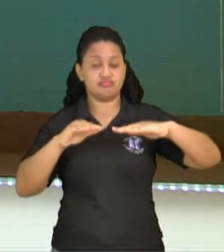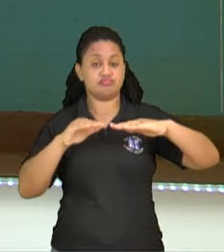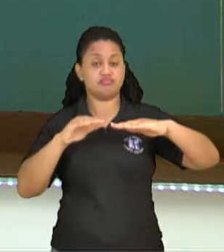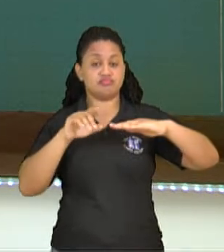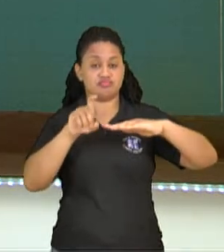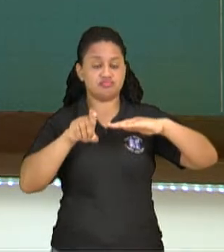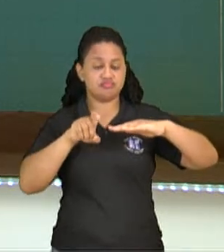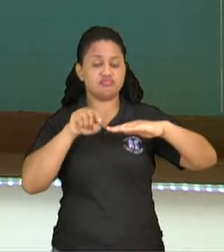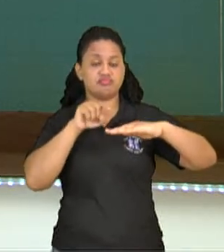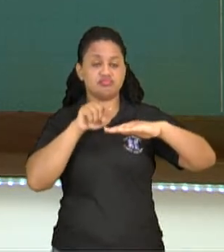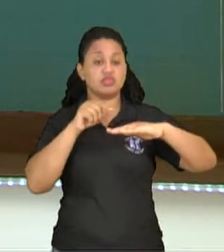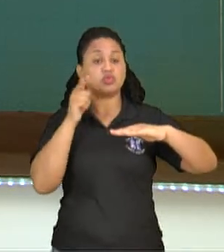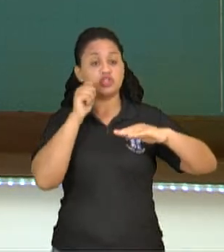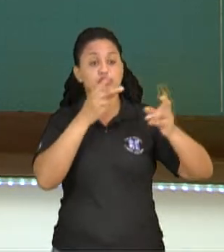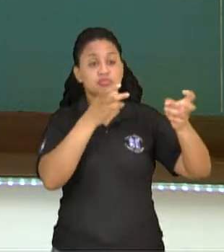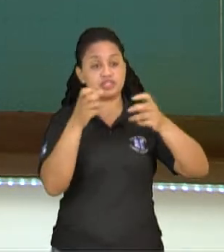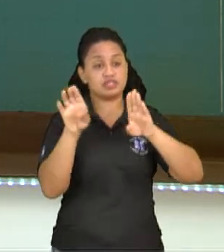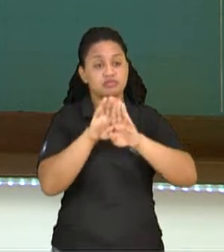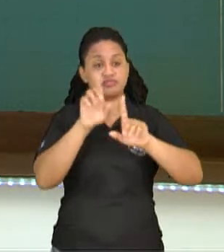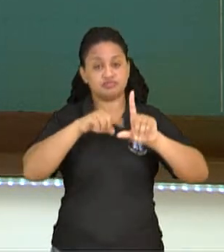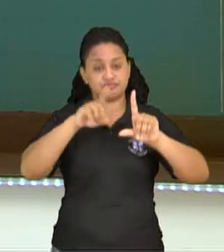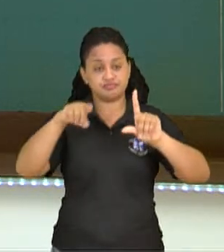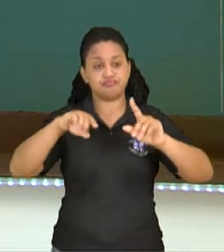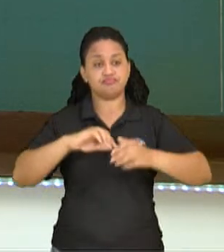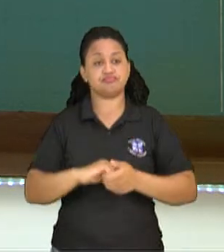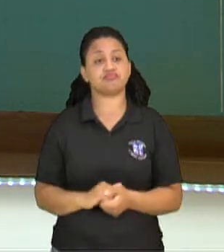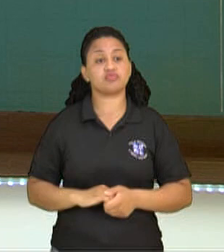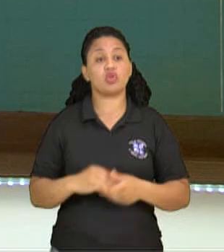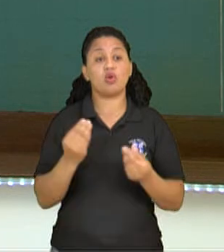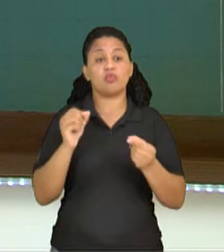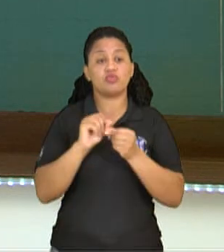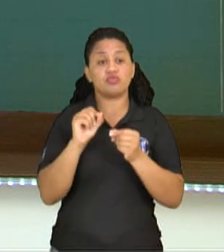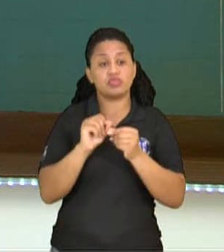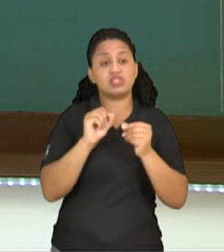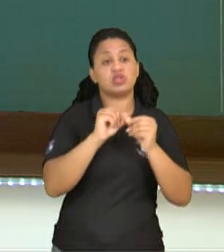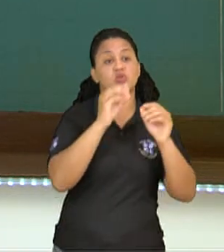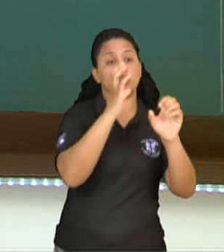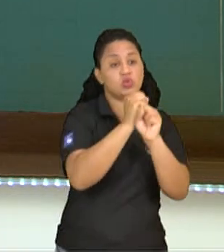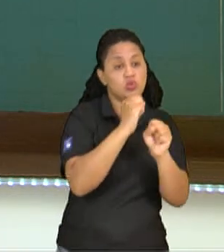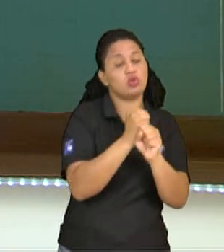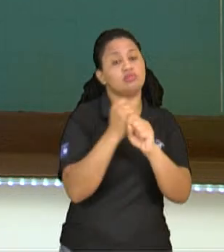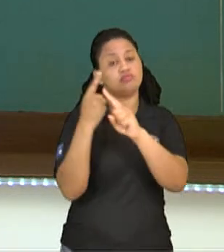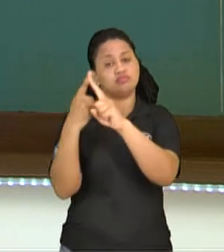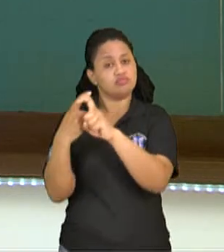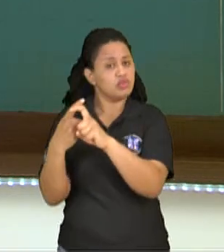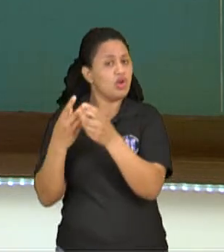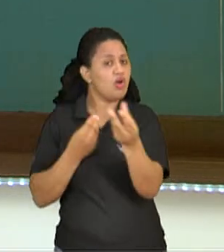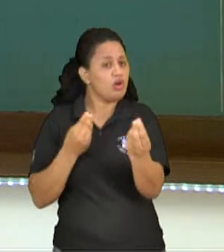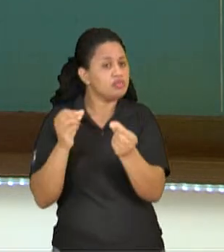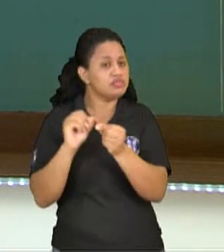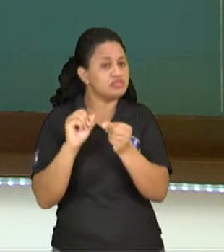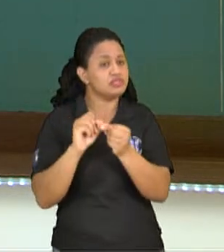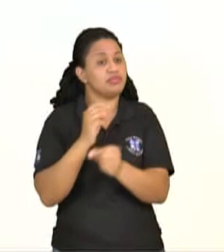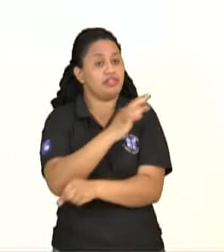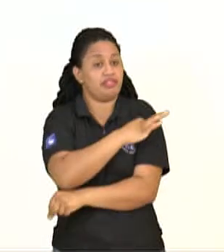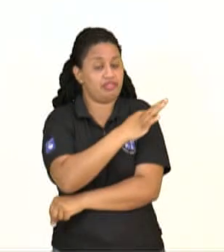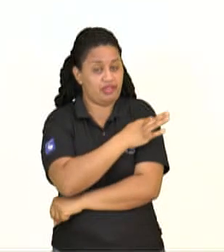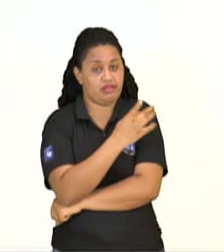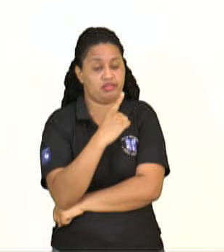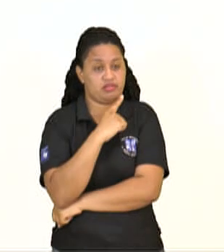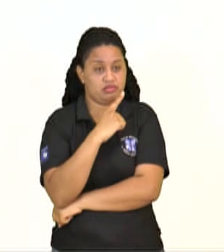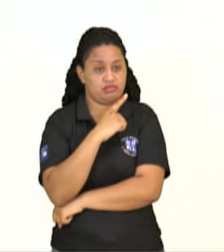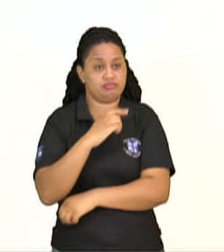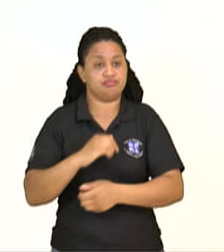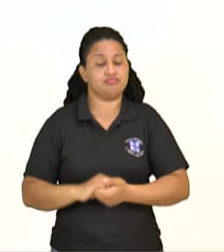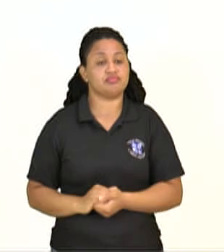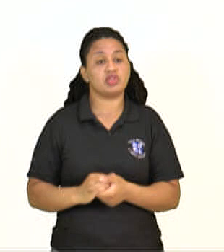conseguimos identificar isso no gráfico. Então, por soma e produto, como que a gente pode resolver isso? É uma técnica, tá? Então, olha só, a soma